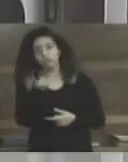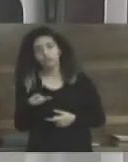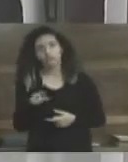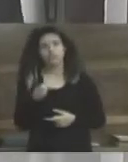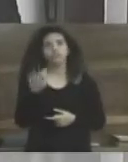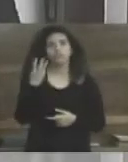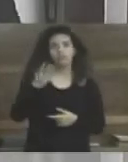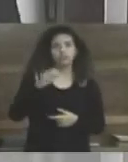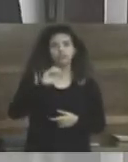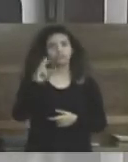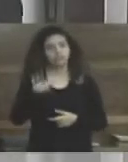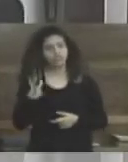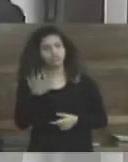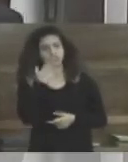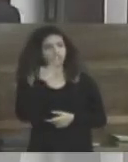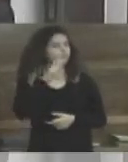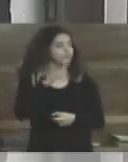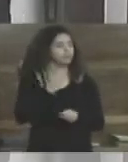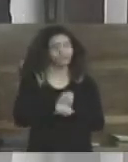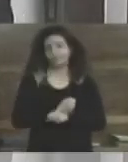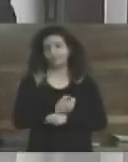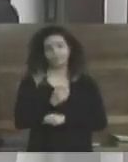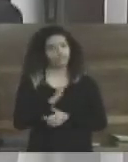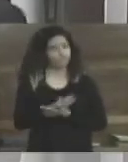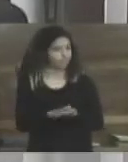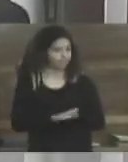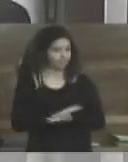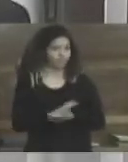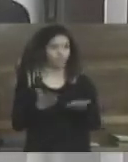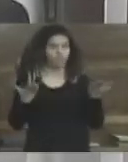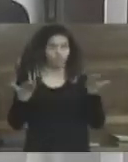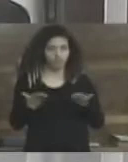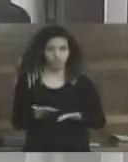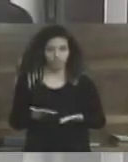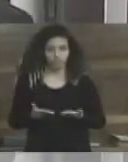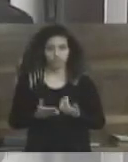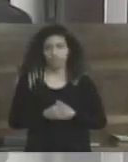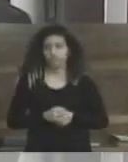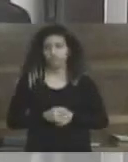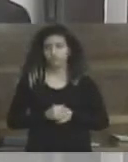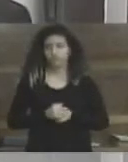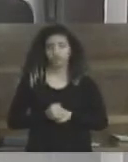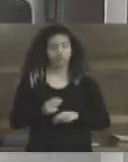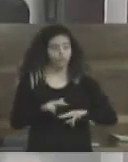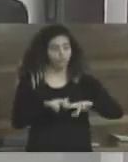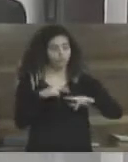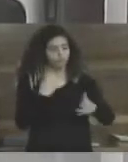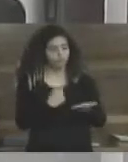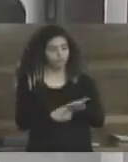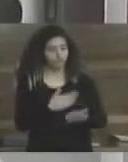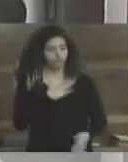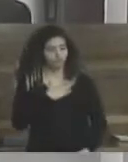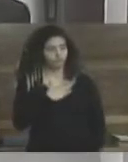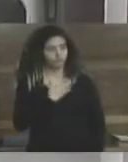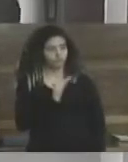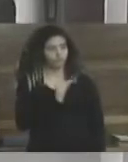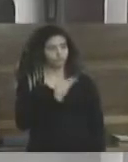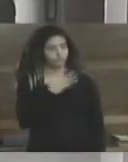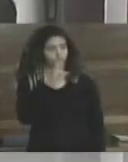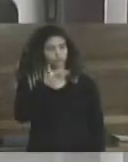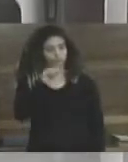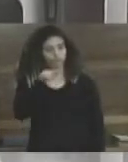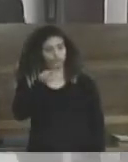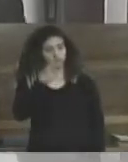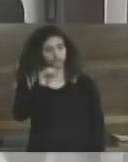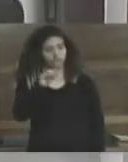a gente foi lá, se comprometeu, e a obra não saiu. Agora, graças a uma parceria minha, né, com meu amigo lá, Tiago